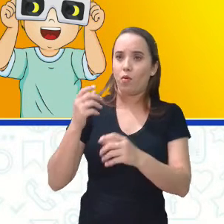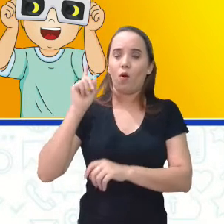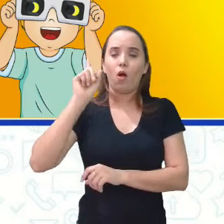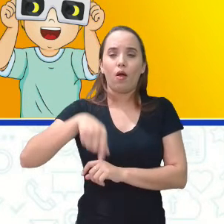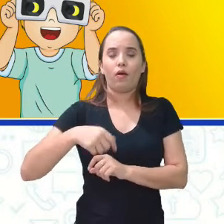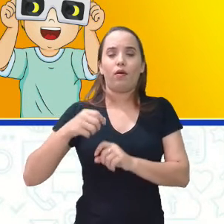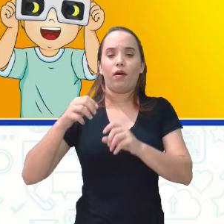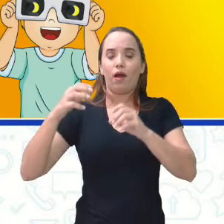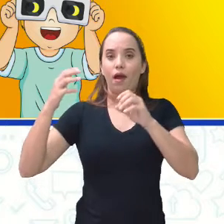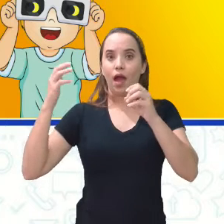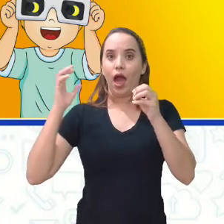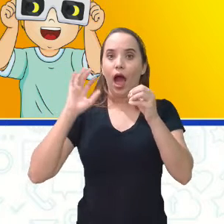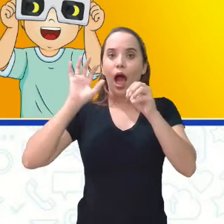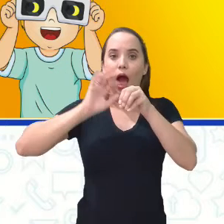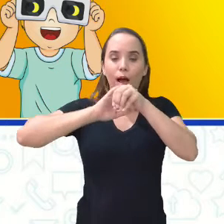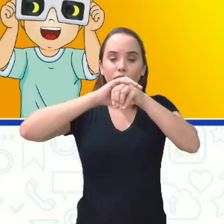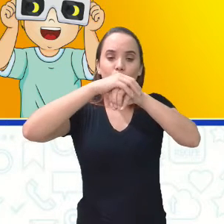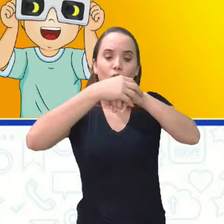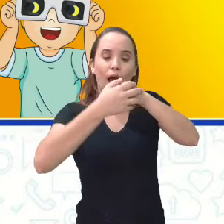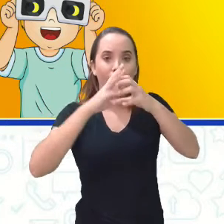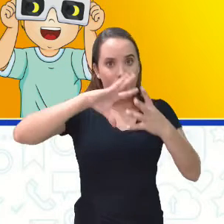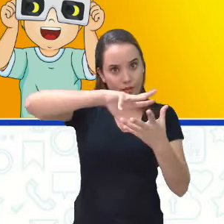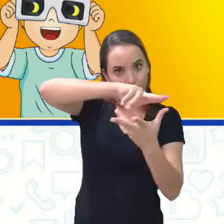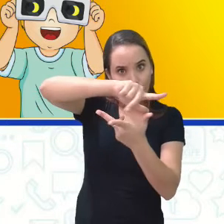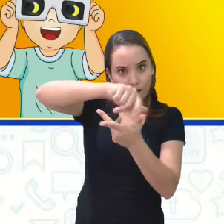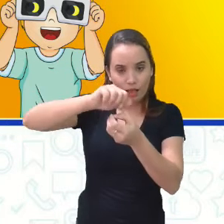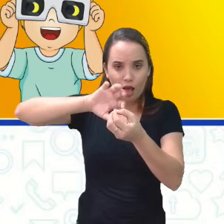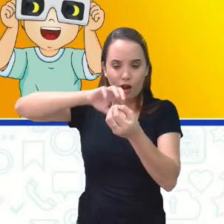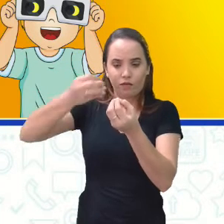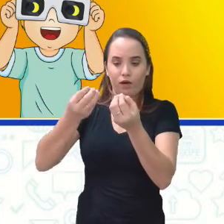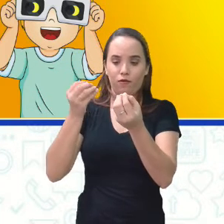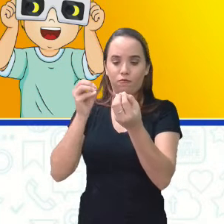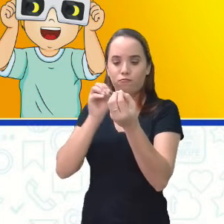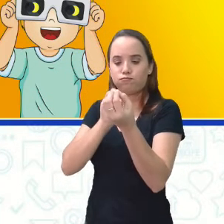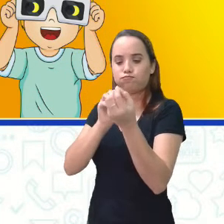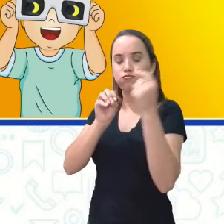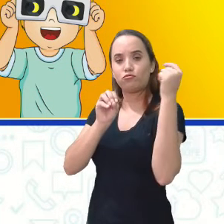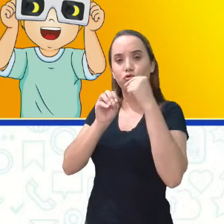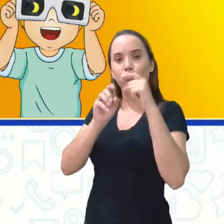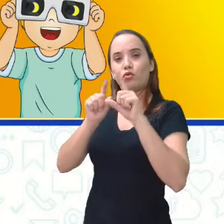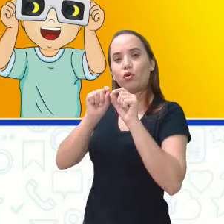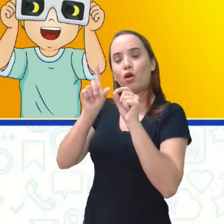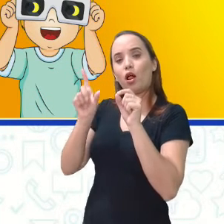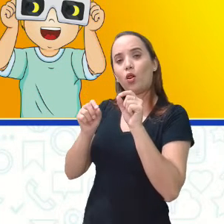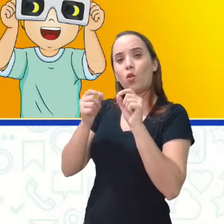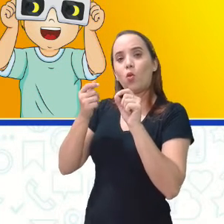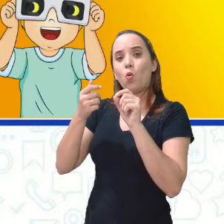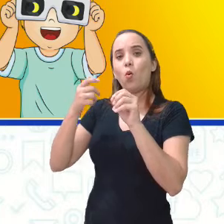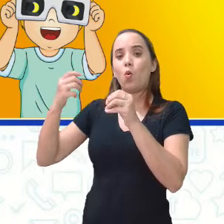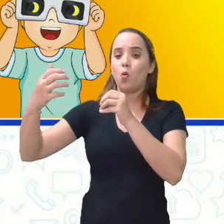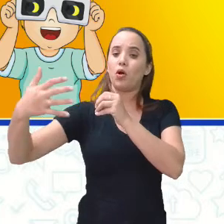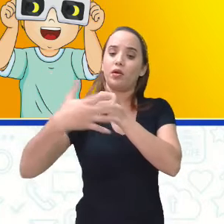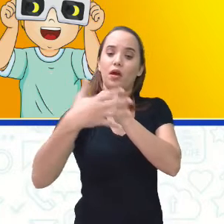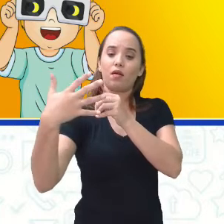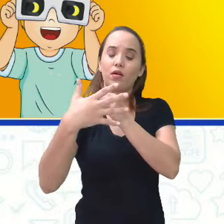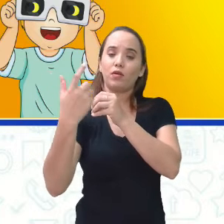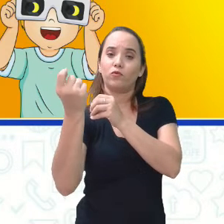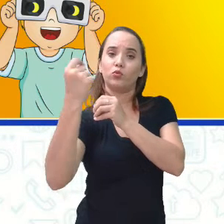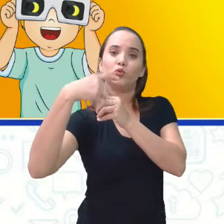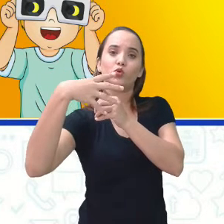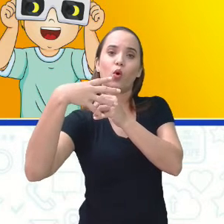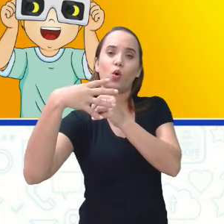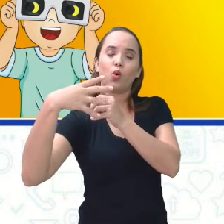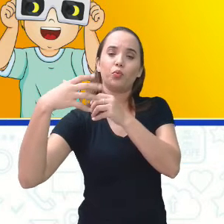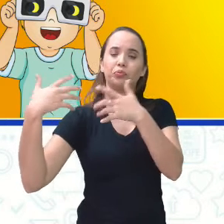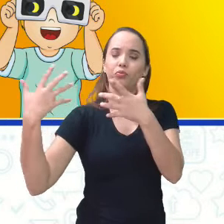é projetada sobre a Lua, ou seja, a Lua não consegue refletir. No outro é o eclipse solar. Agora é